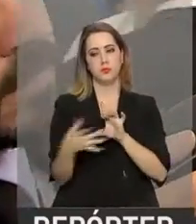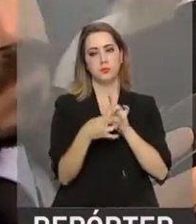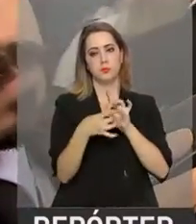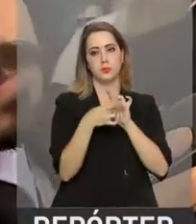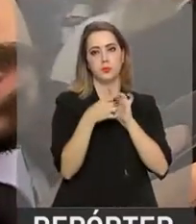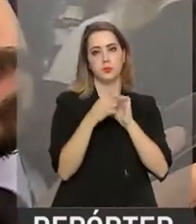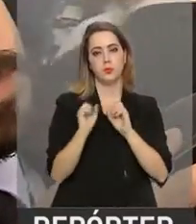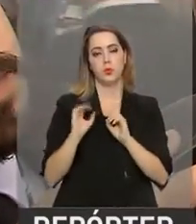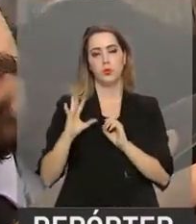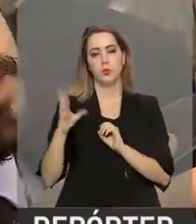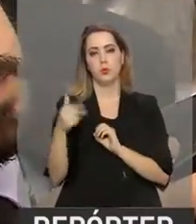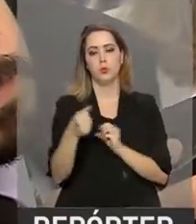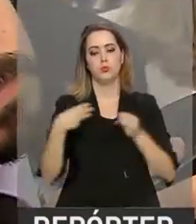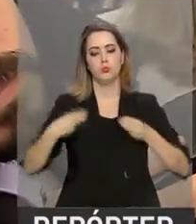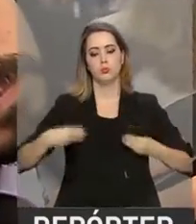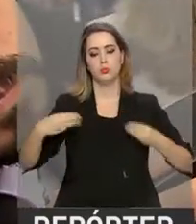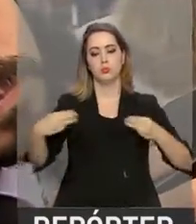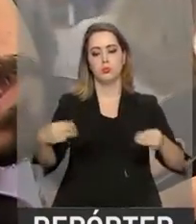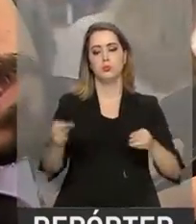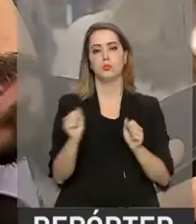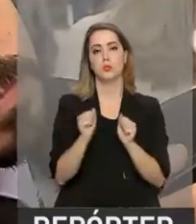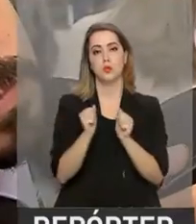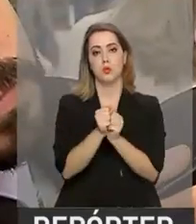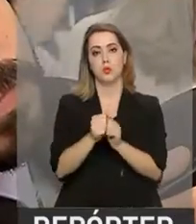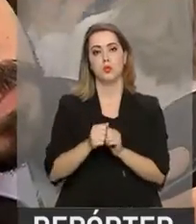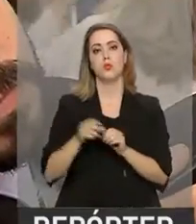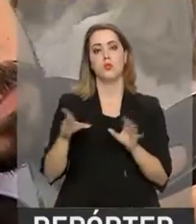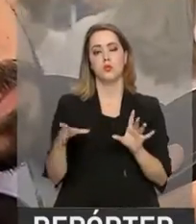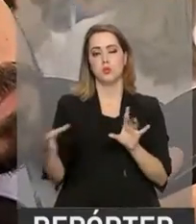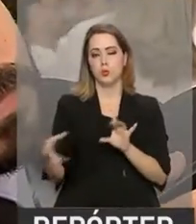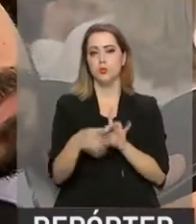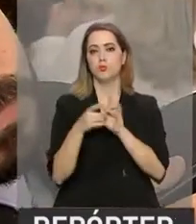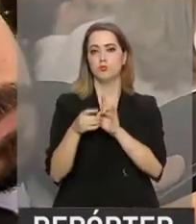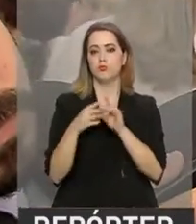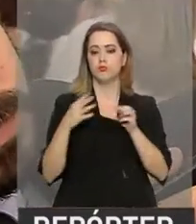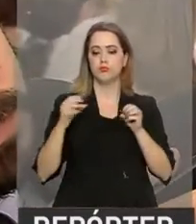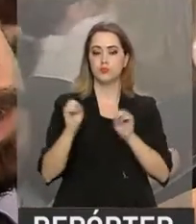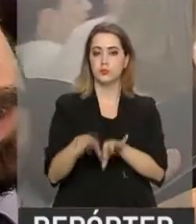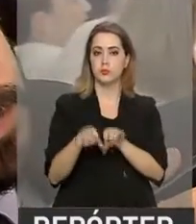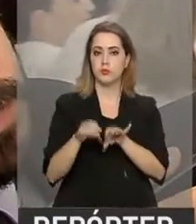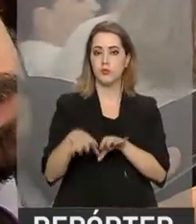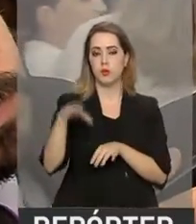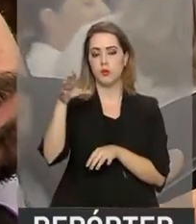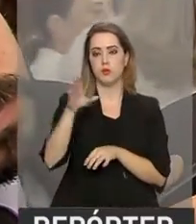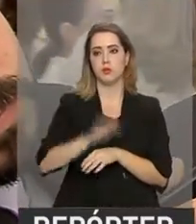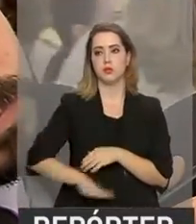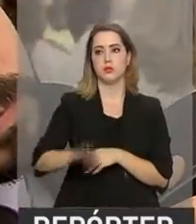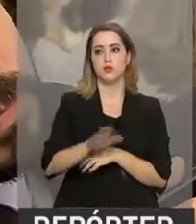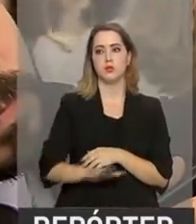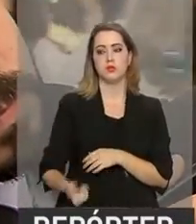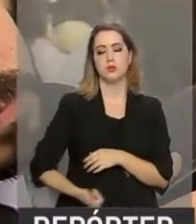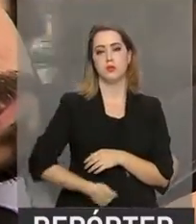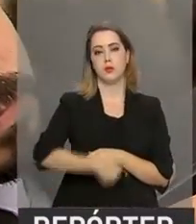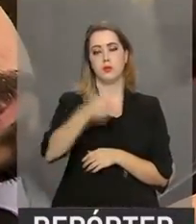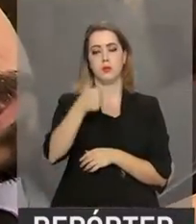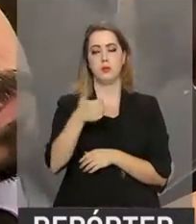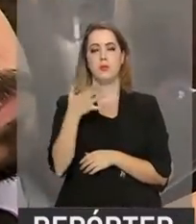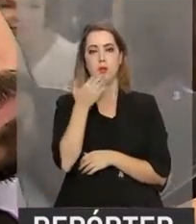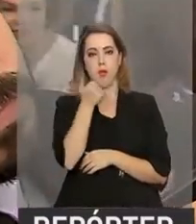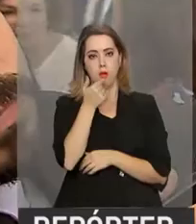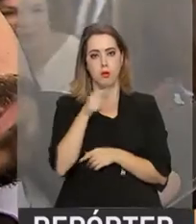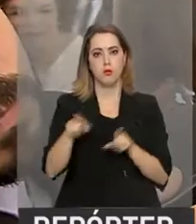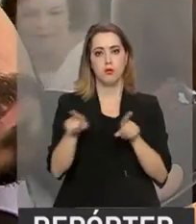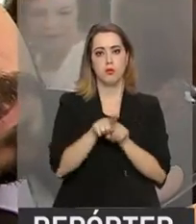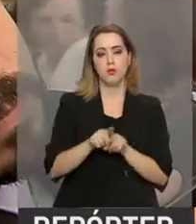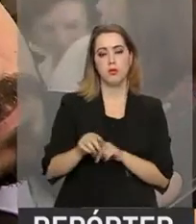com todos os ministérios que envolvem a formação da criança para que ela, melhor nutrida e mais estimulada, desenvolva uma